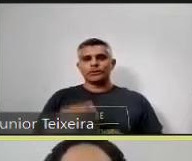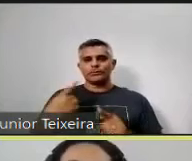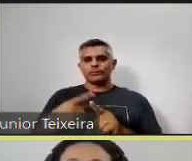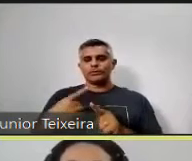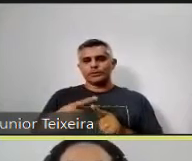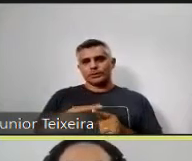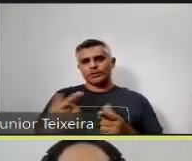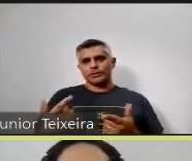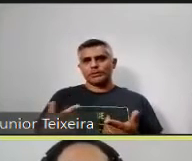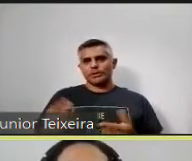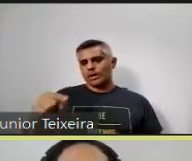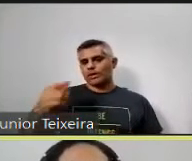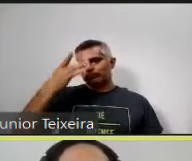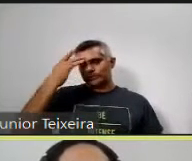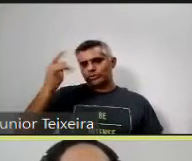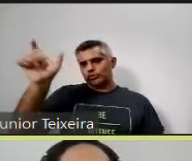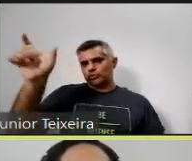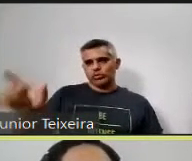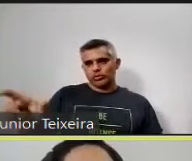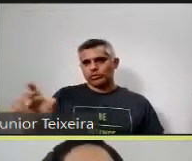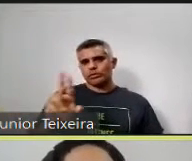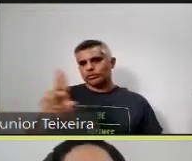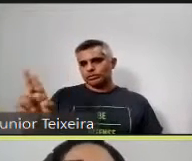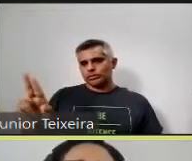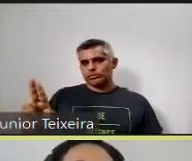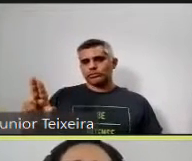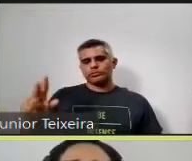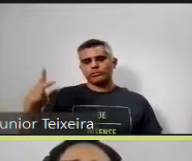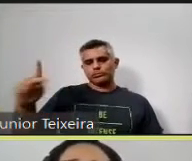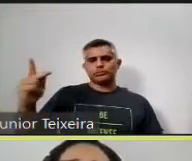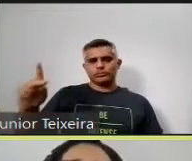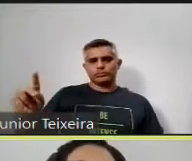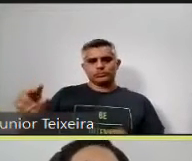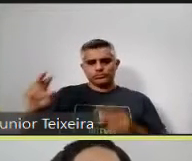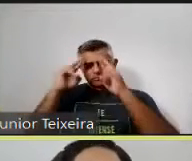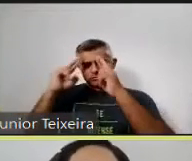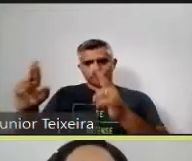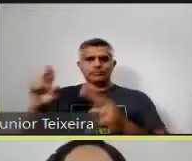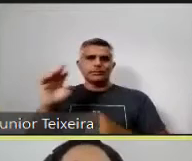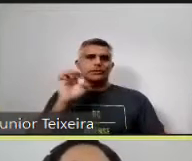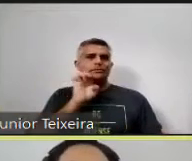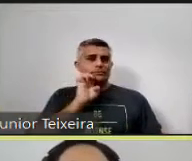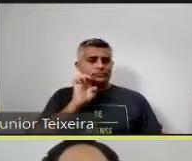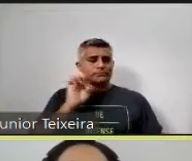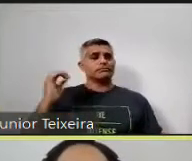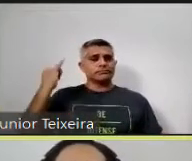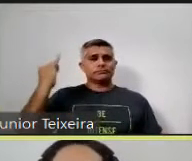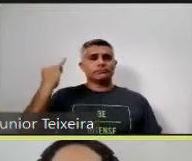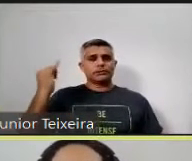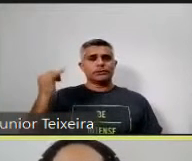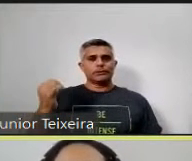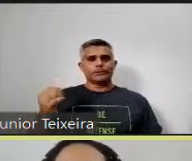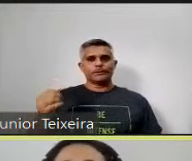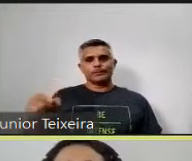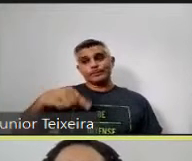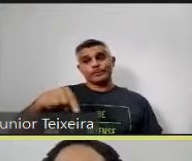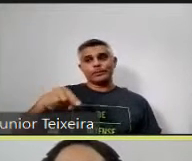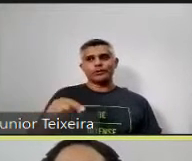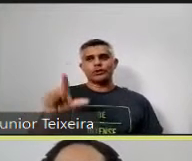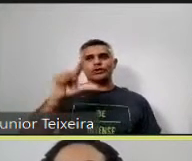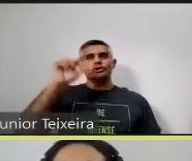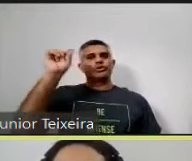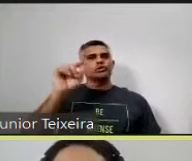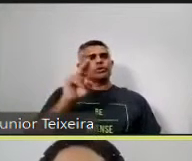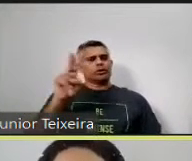esses informantes, que foi isso que foi acordado, em que a gente denominou de Dália e Azalé. Essas entrevistas aconteceram